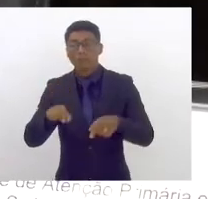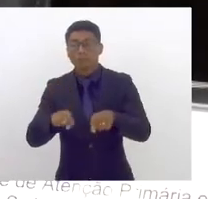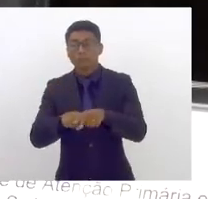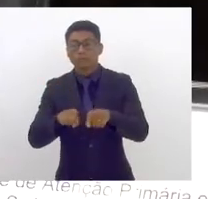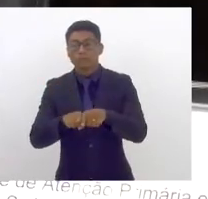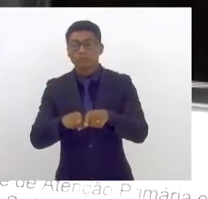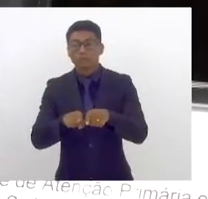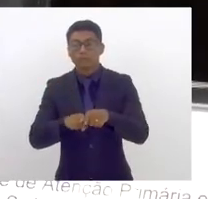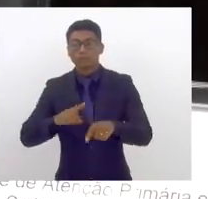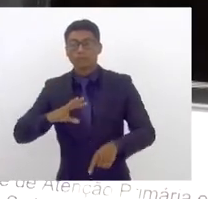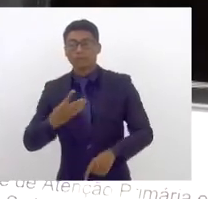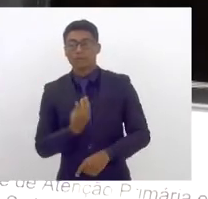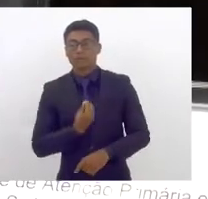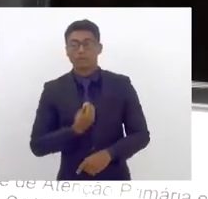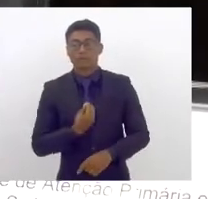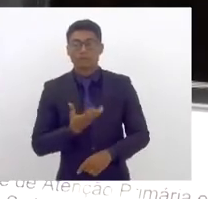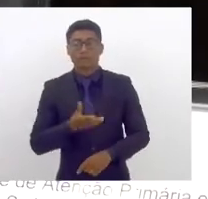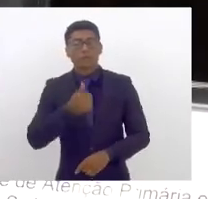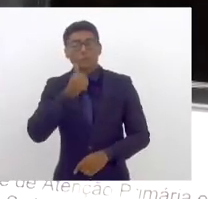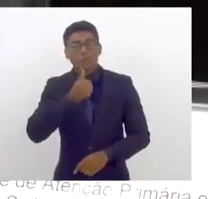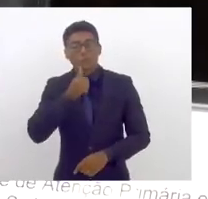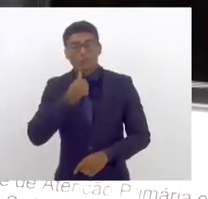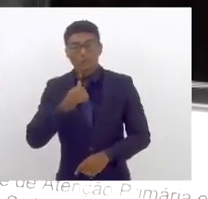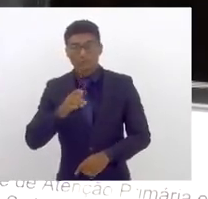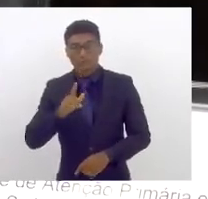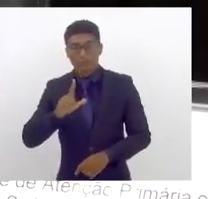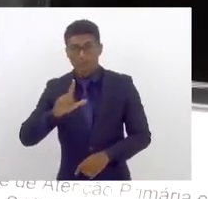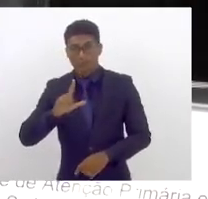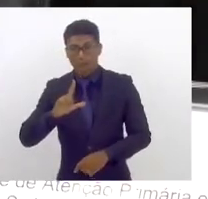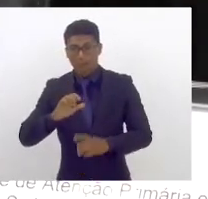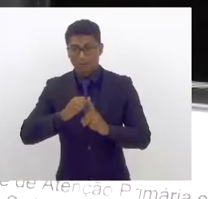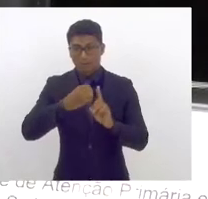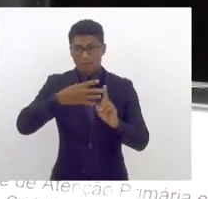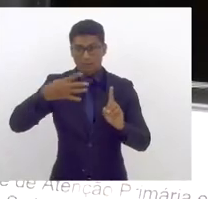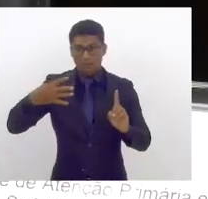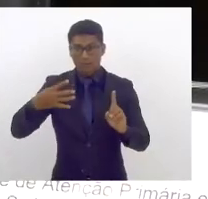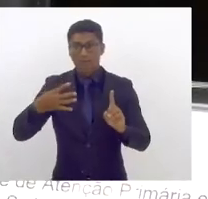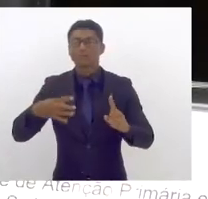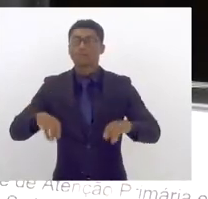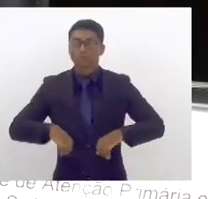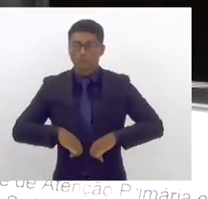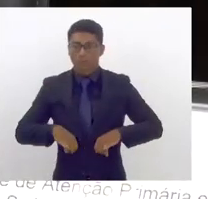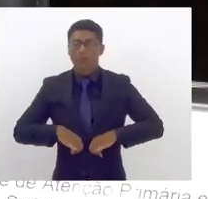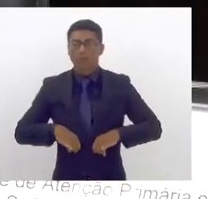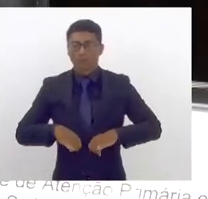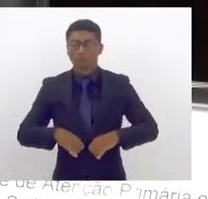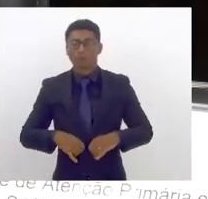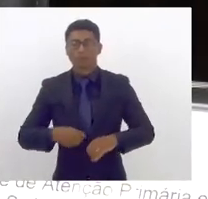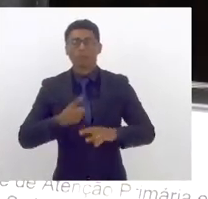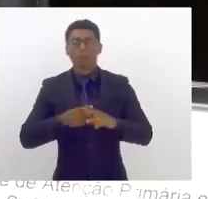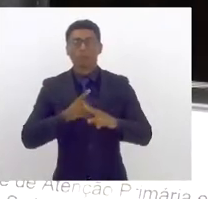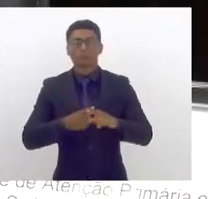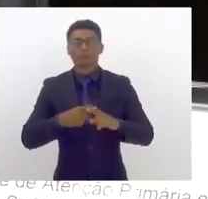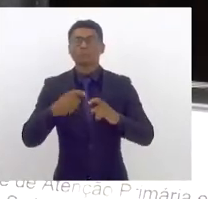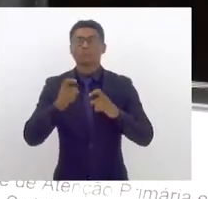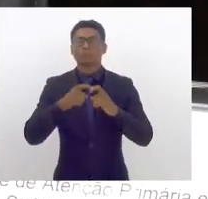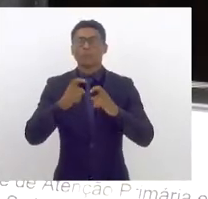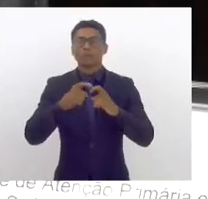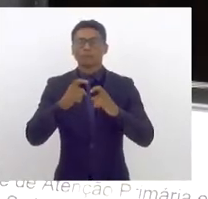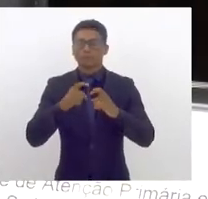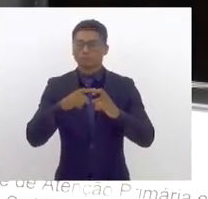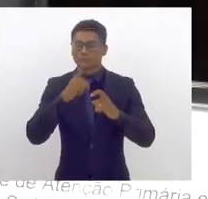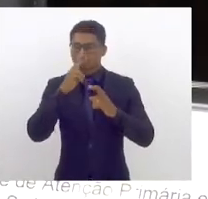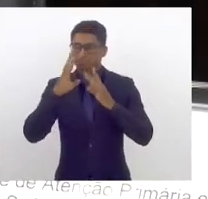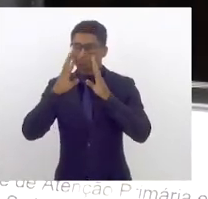nós mulheres lpt sofremos inclusive com o descaso de alguns médicos operadores